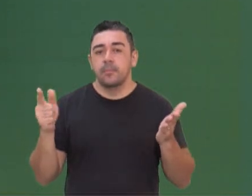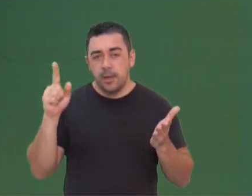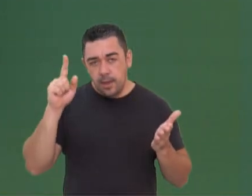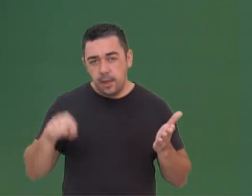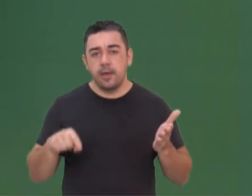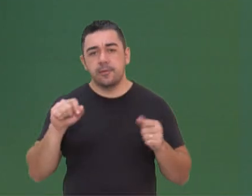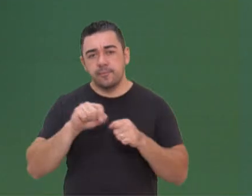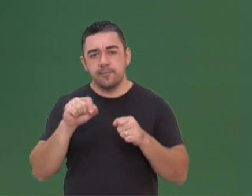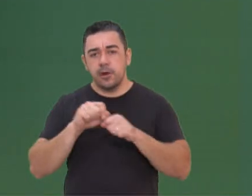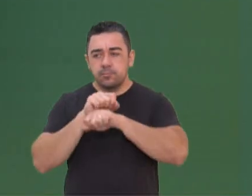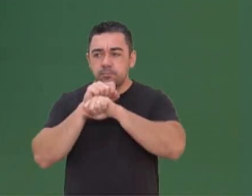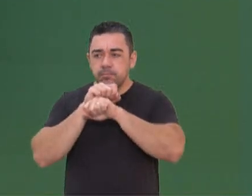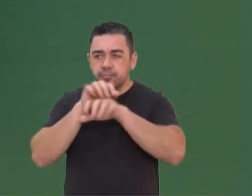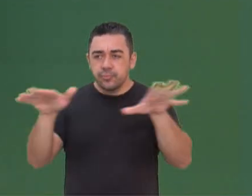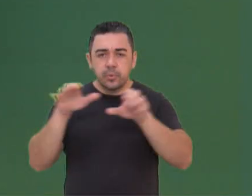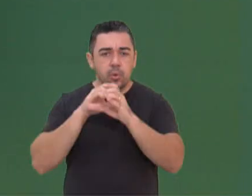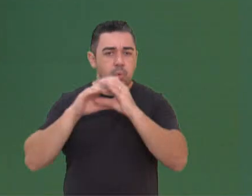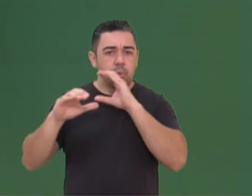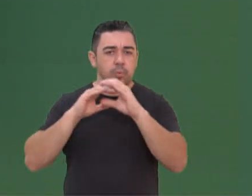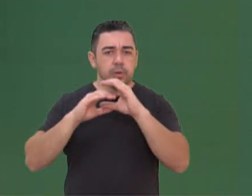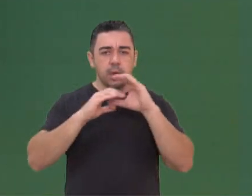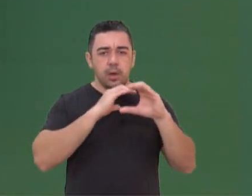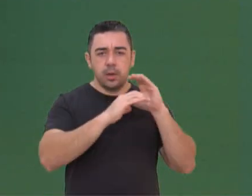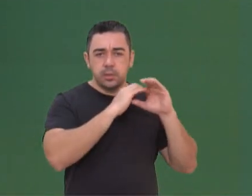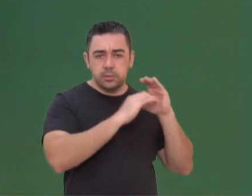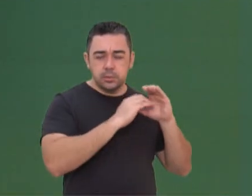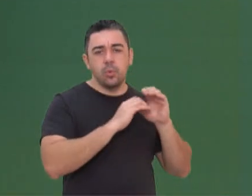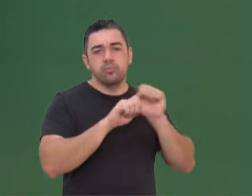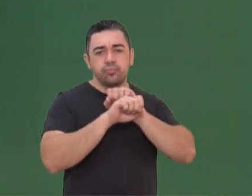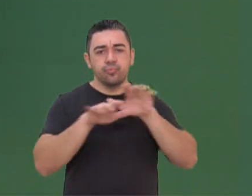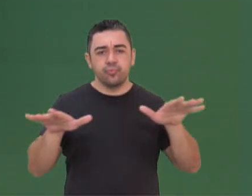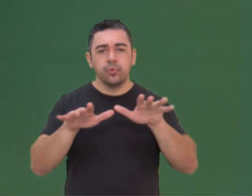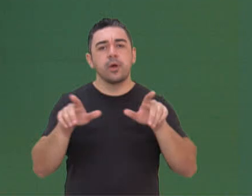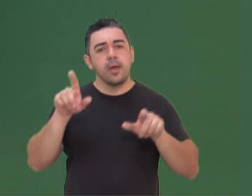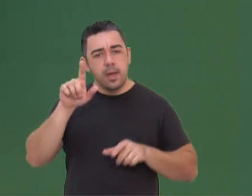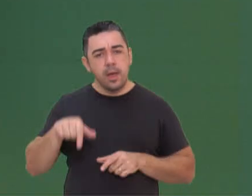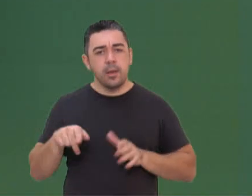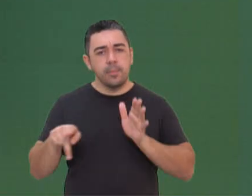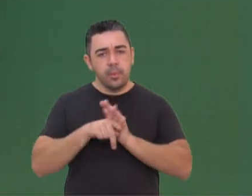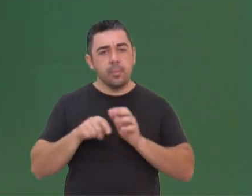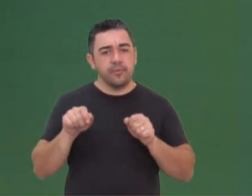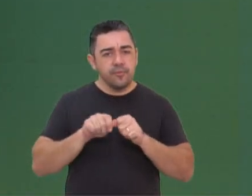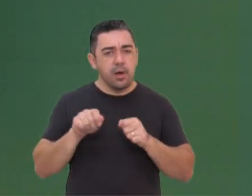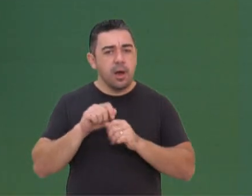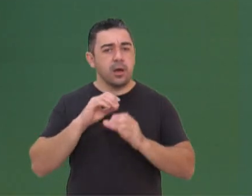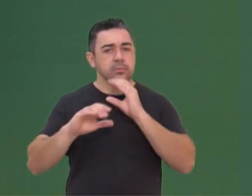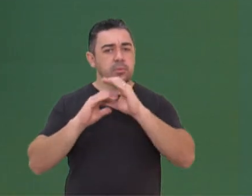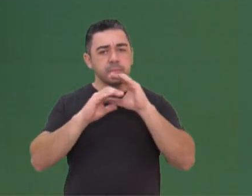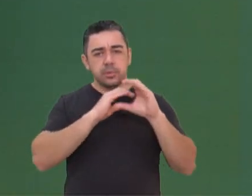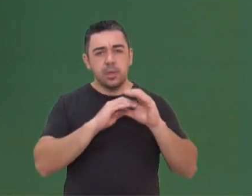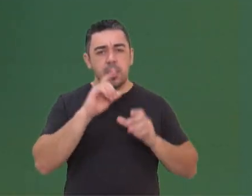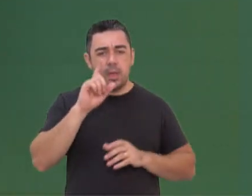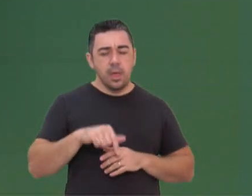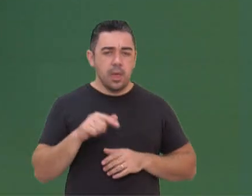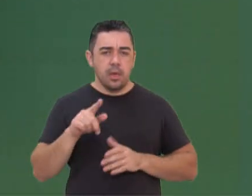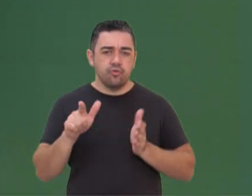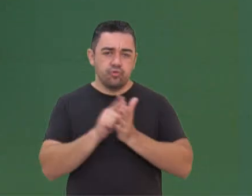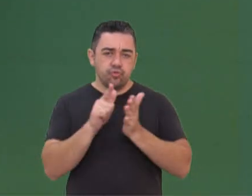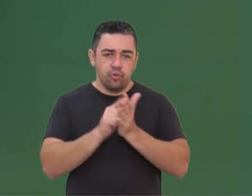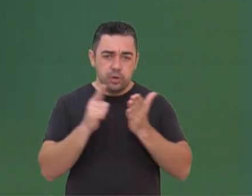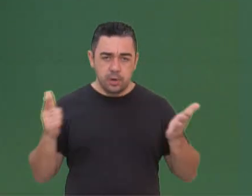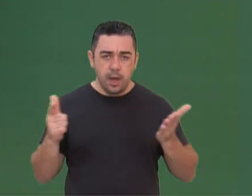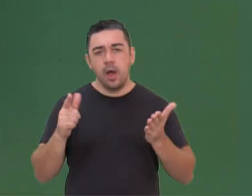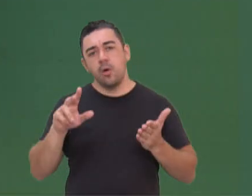e o veículo de comunicação. É a ferramenta de comunicação e o veículo de comunicação. Basicamente, imprensa,